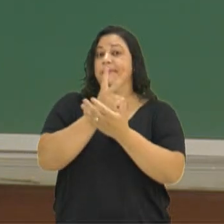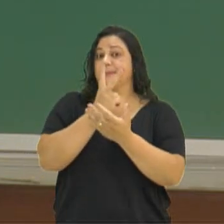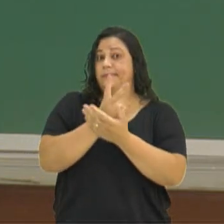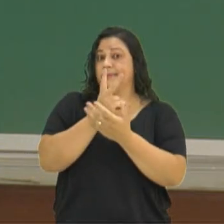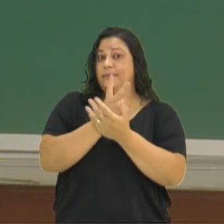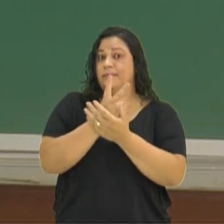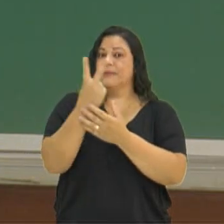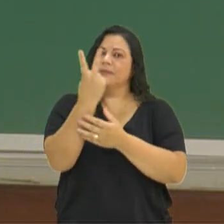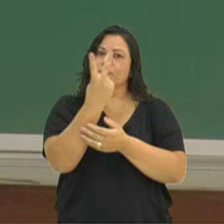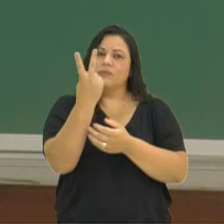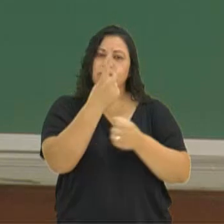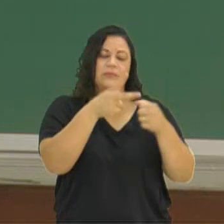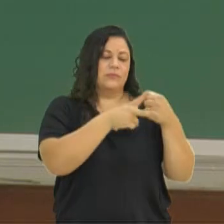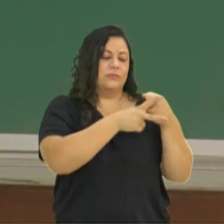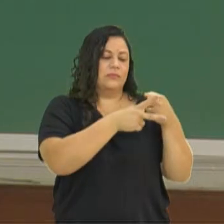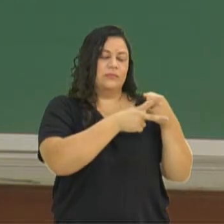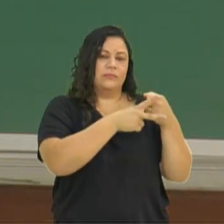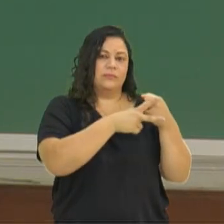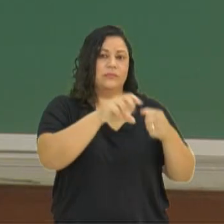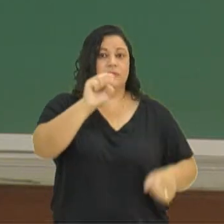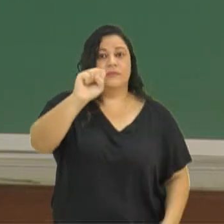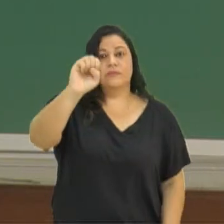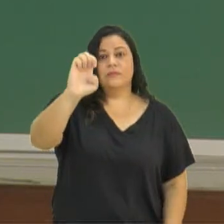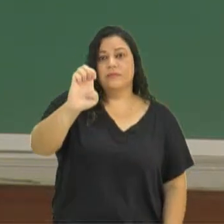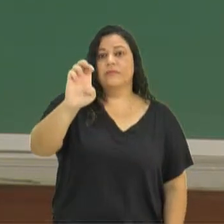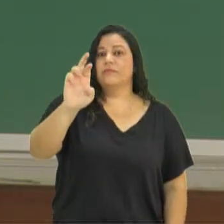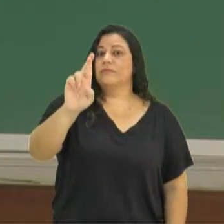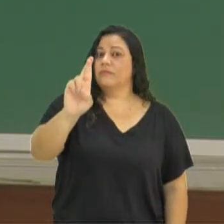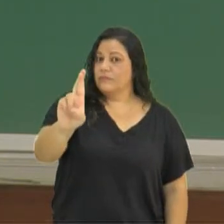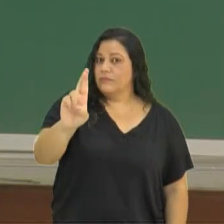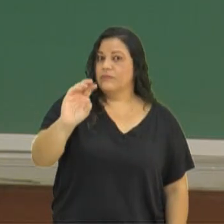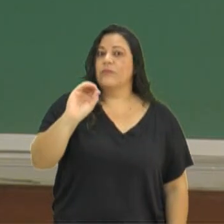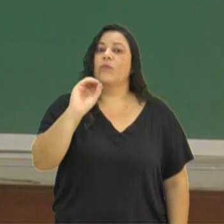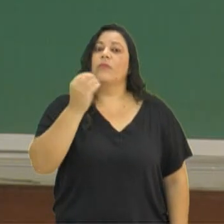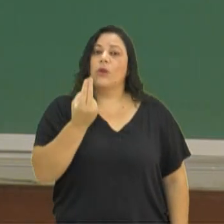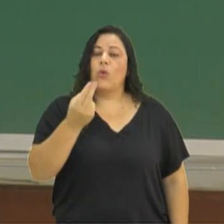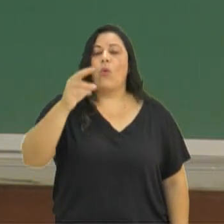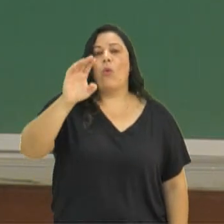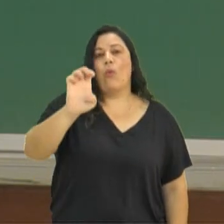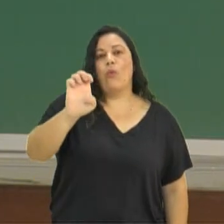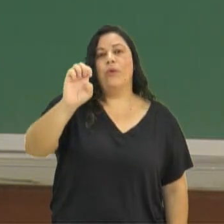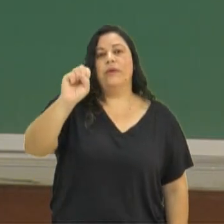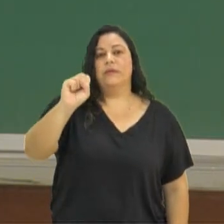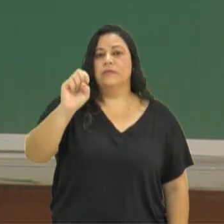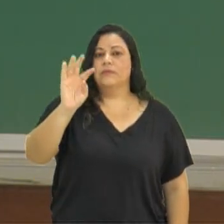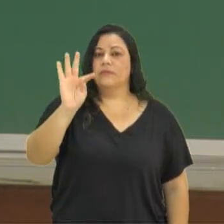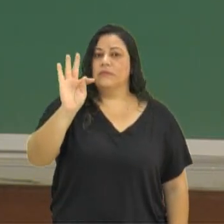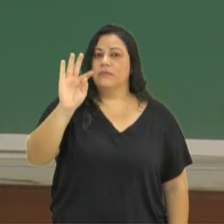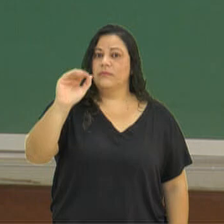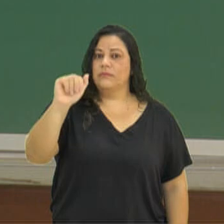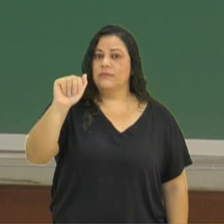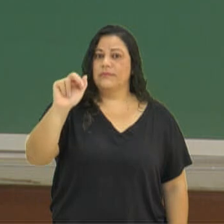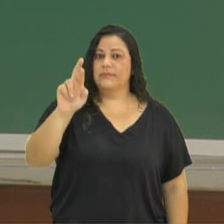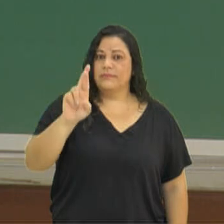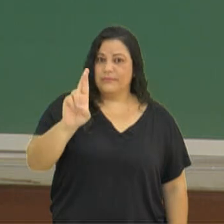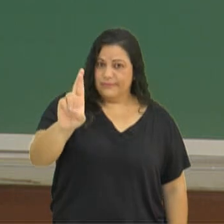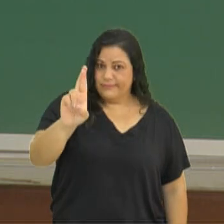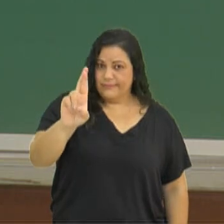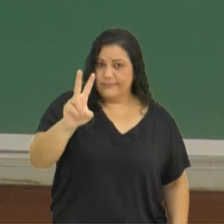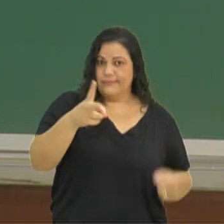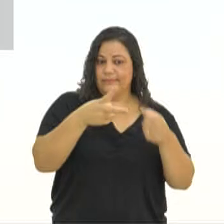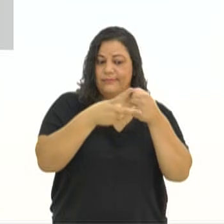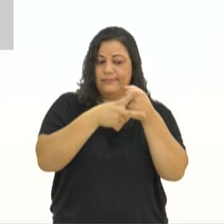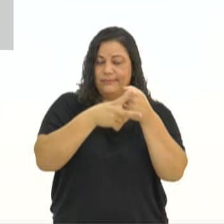verbos, que são o ser ou estar, né? Olha só, acompanhando aqui o nosso tema,